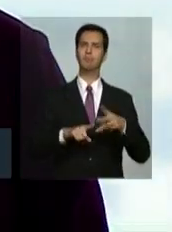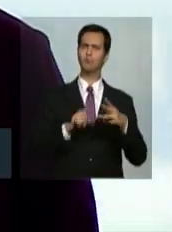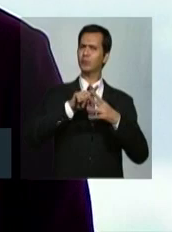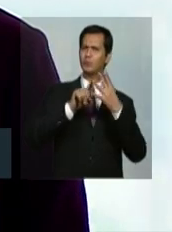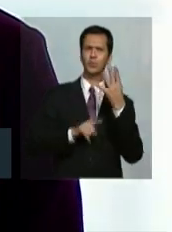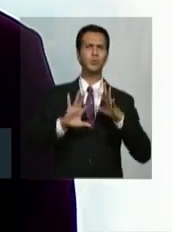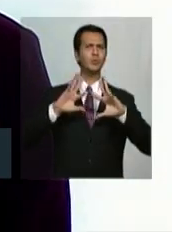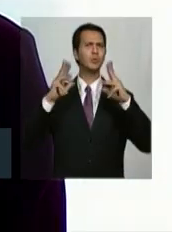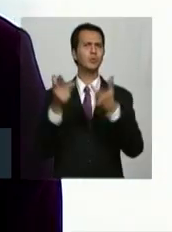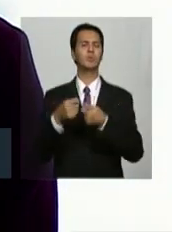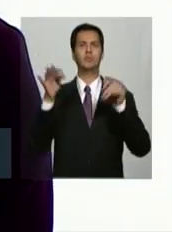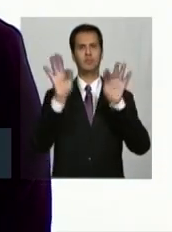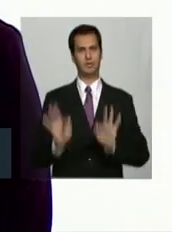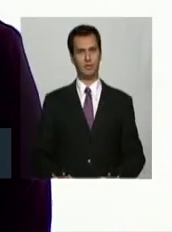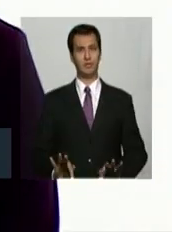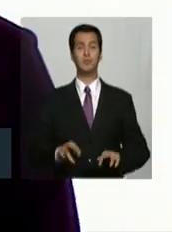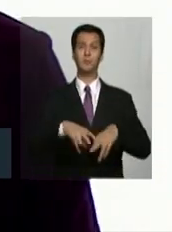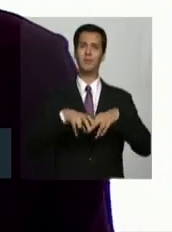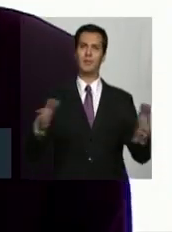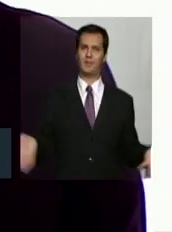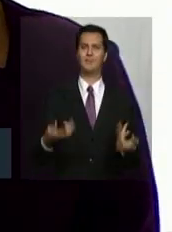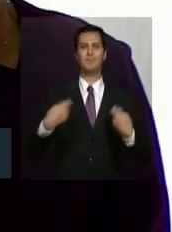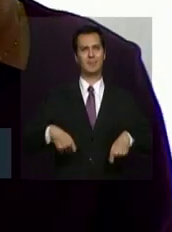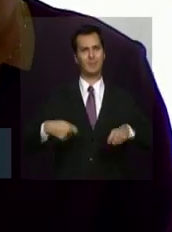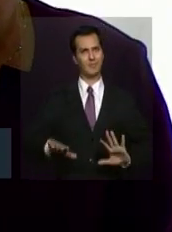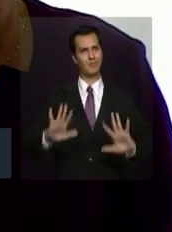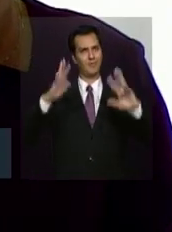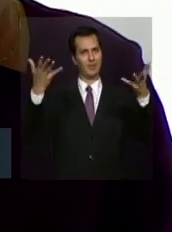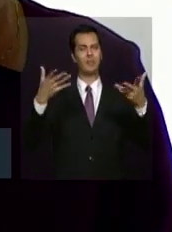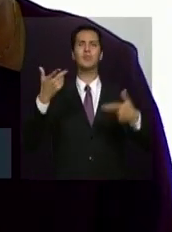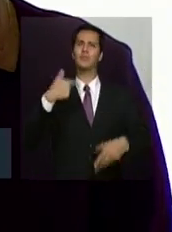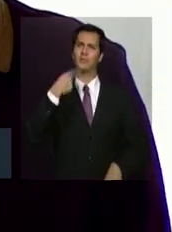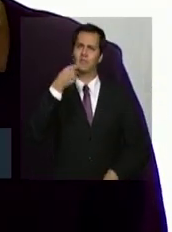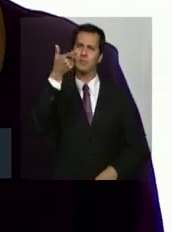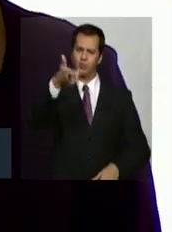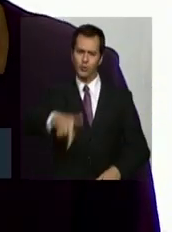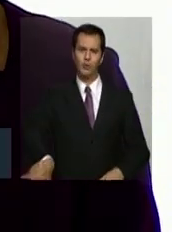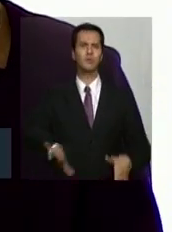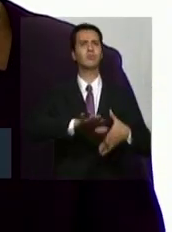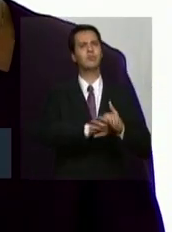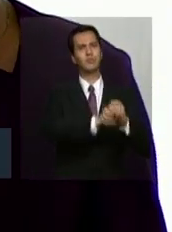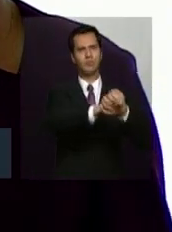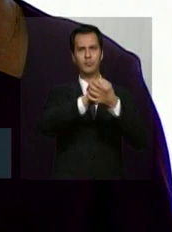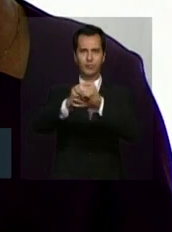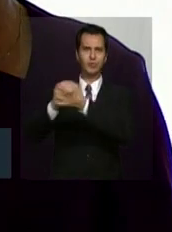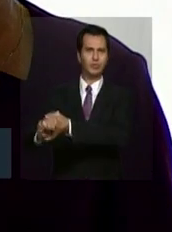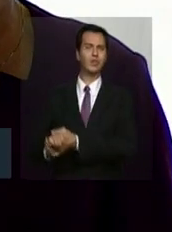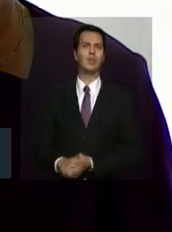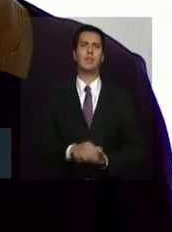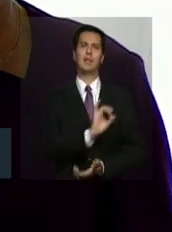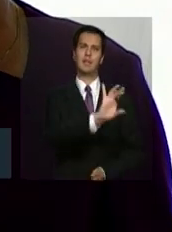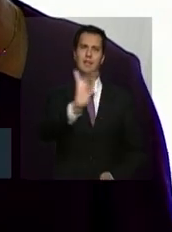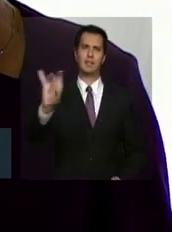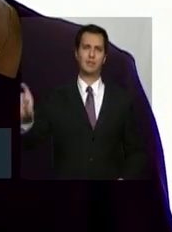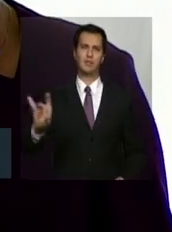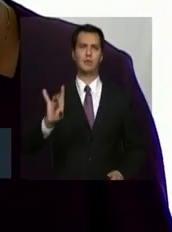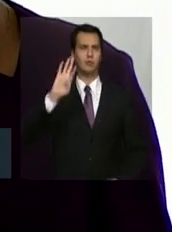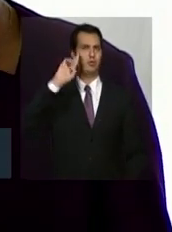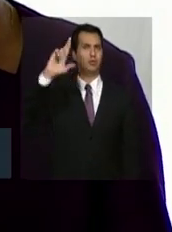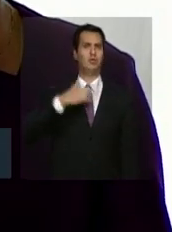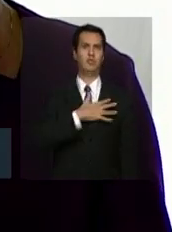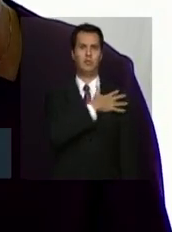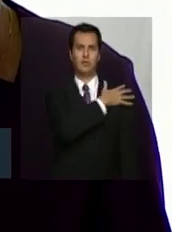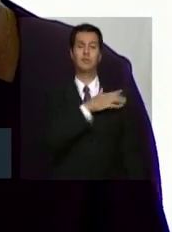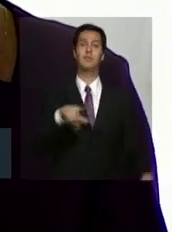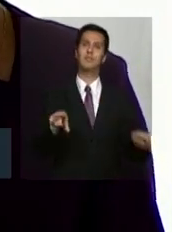momento. Reitero meus cumprimentos a cada um dos novos oficiais generais e às suas famílias